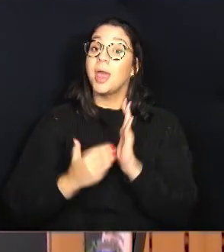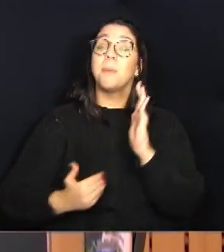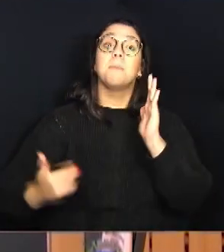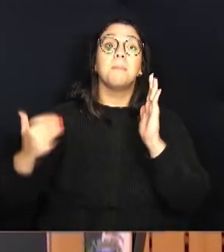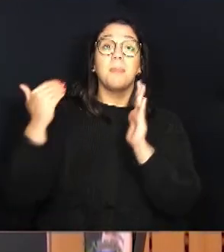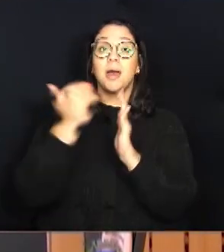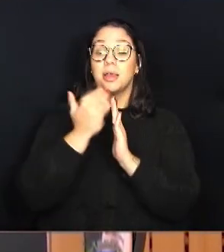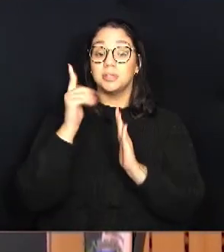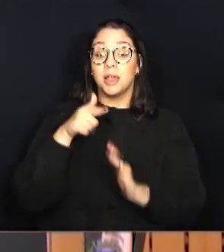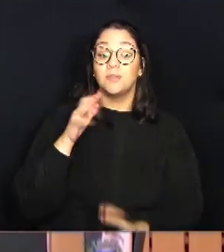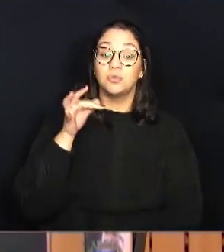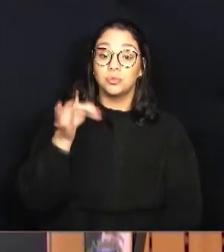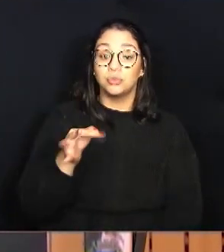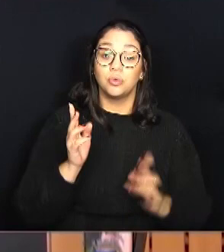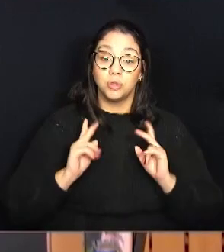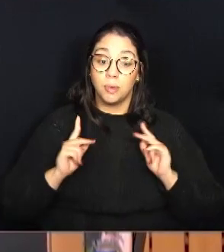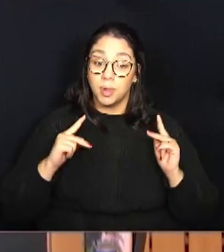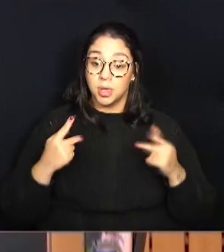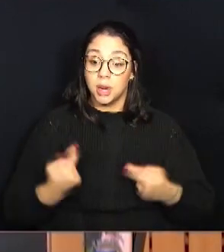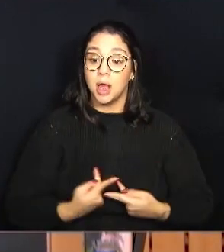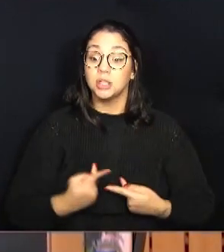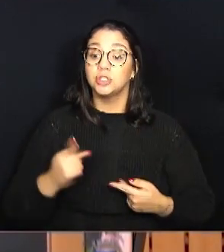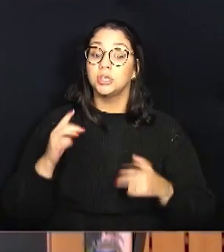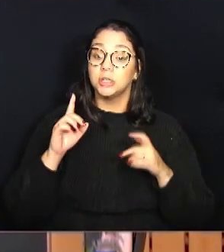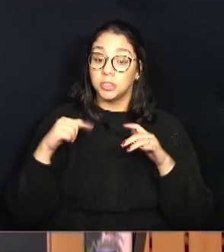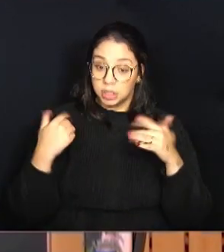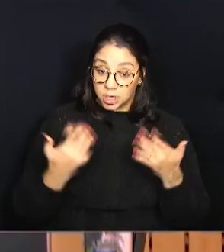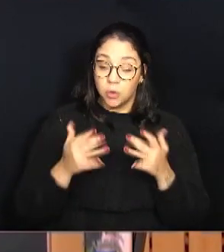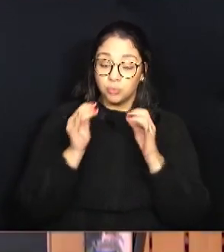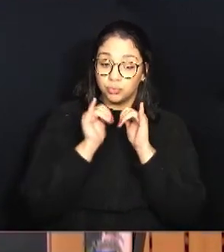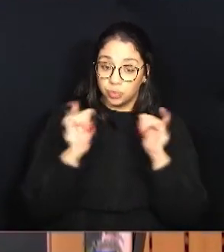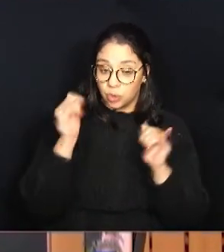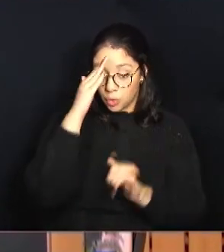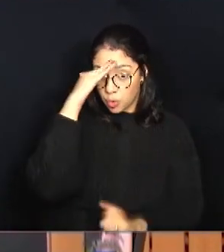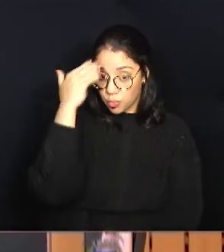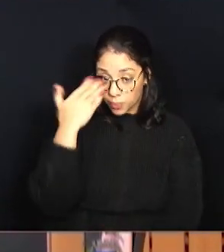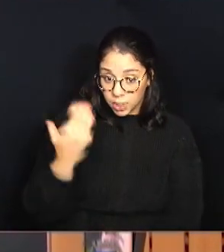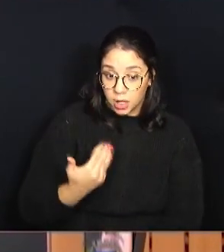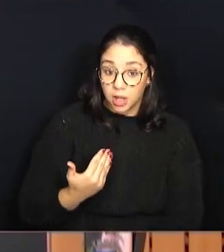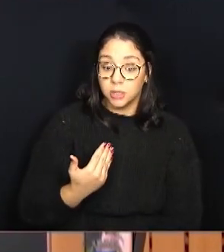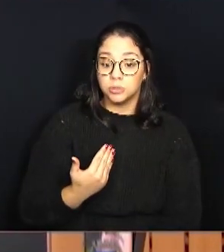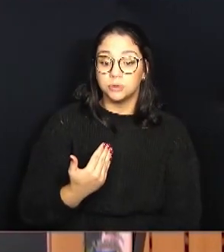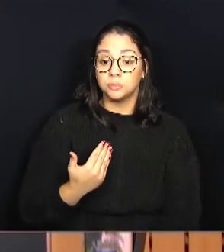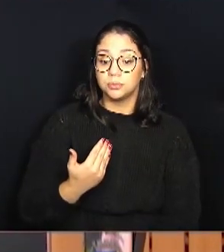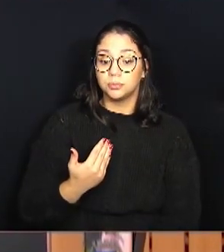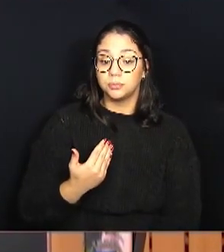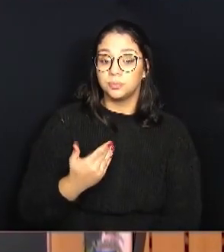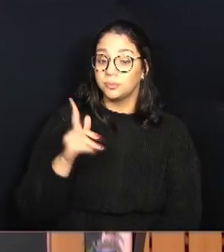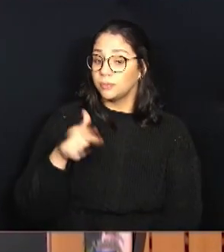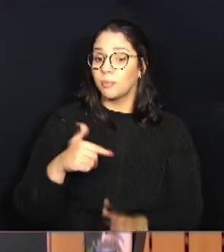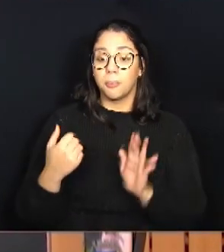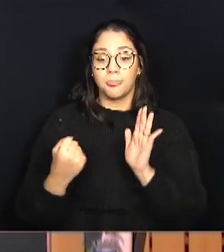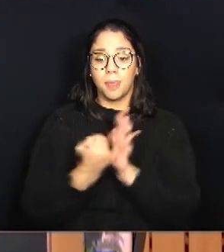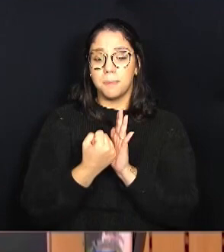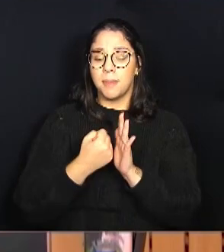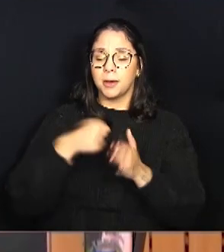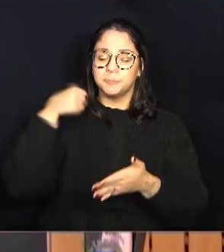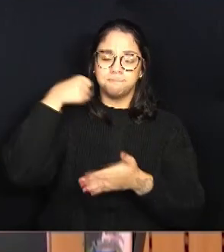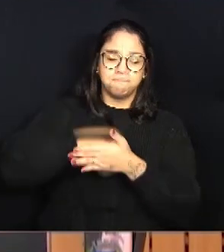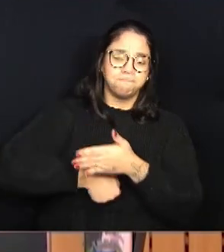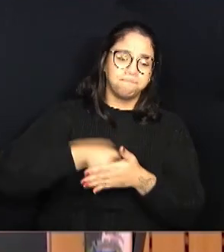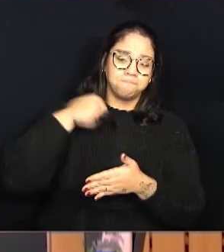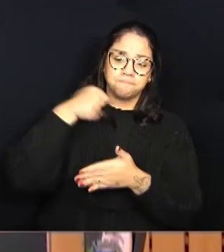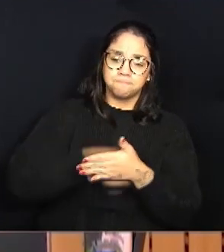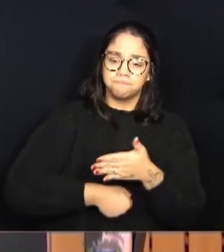futuro da humanidade. Então, que a gente deixe essa homenagem aqui, a marca da resistência